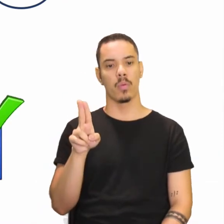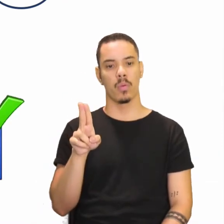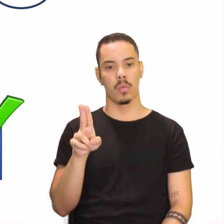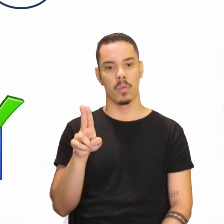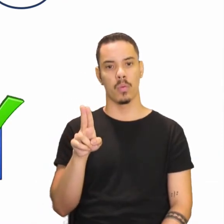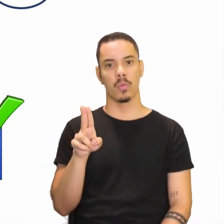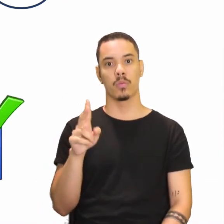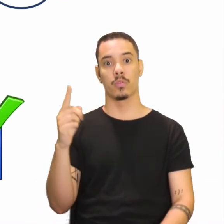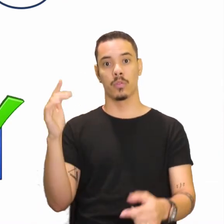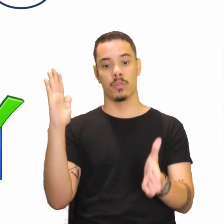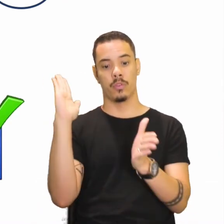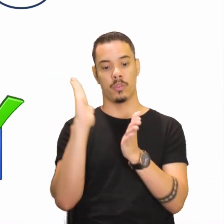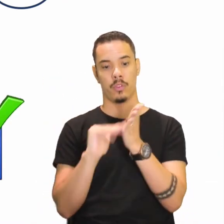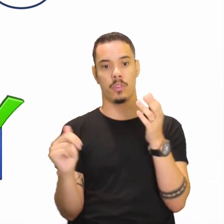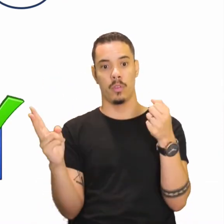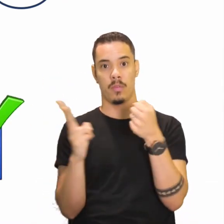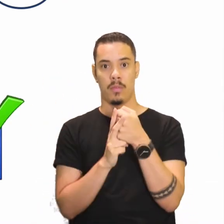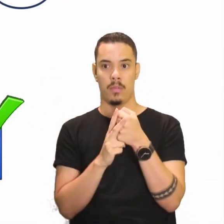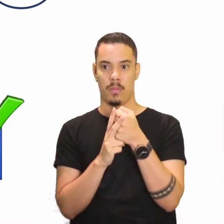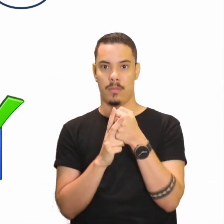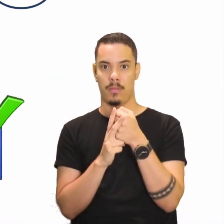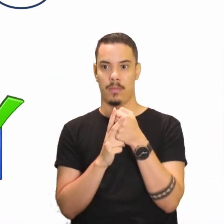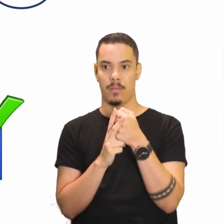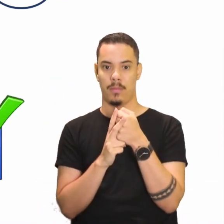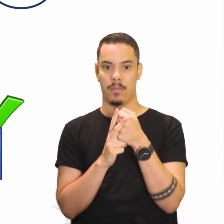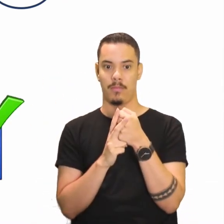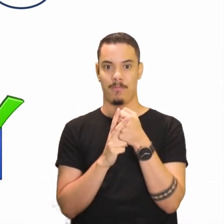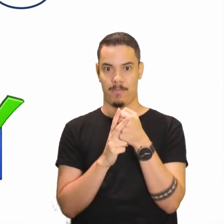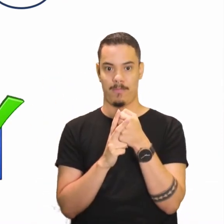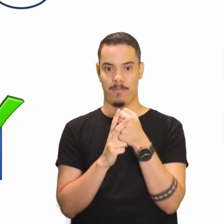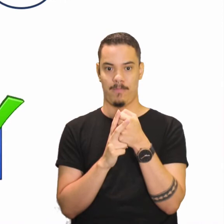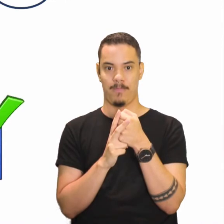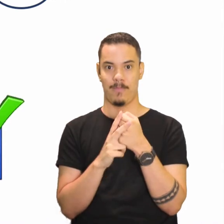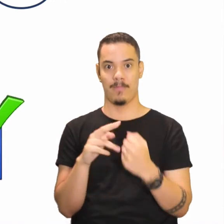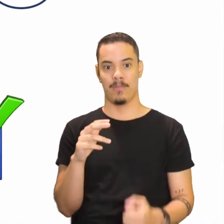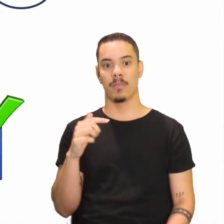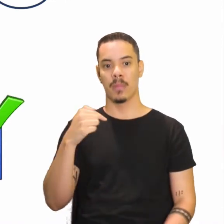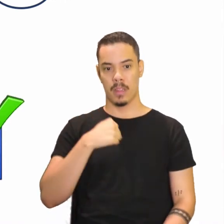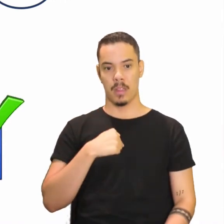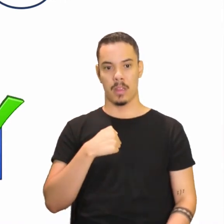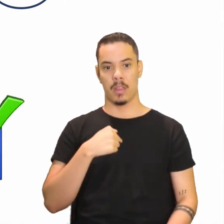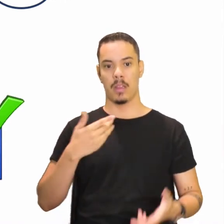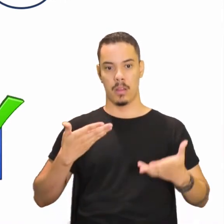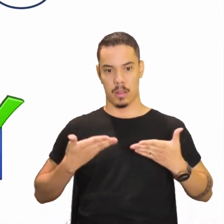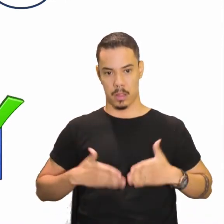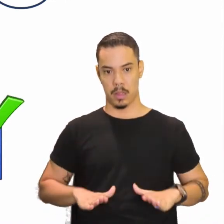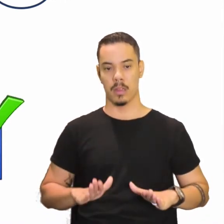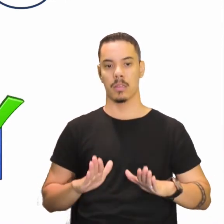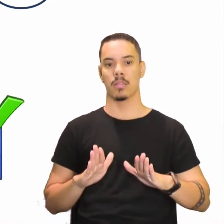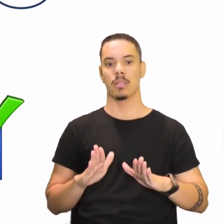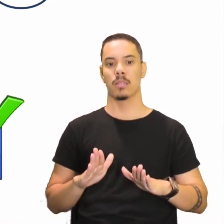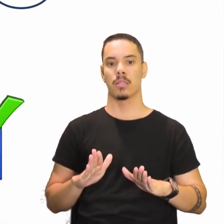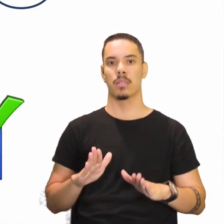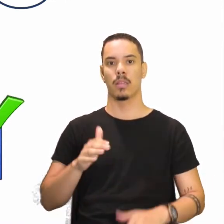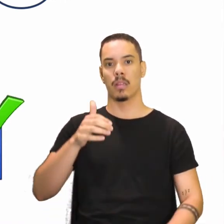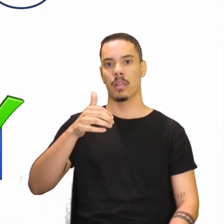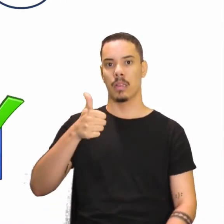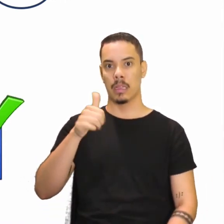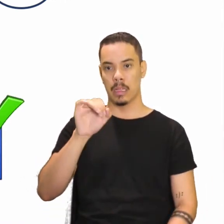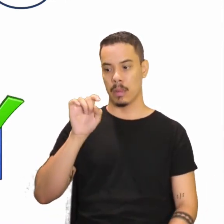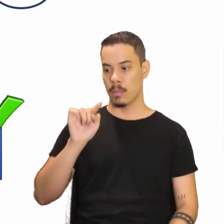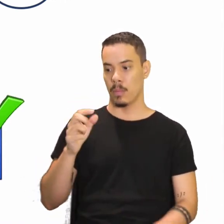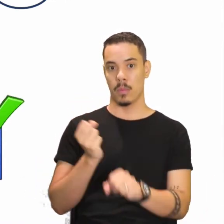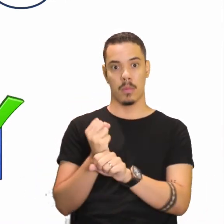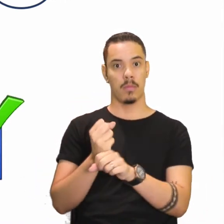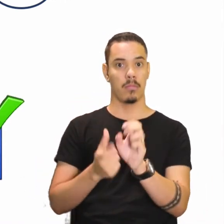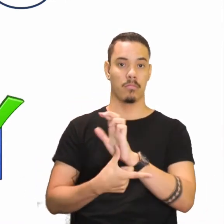haver ou você usa atrás, tá bom? Eu nasci há 10 mil anos atrás.